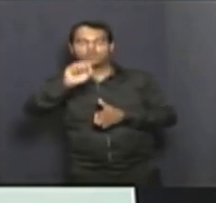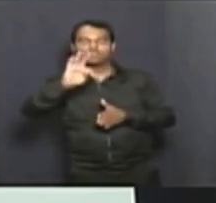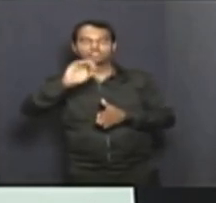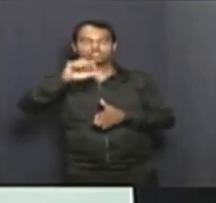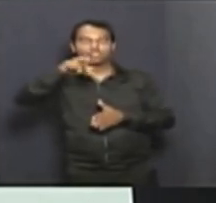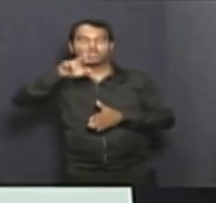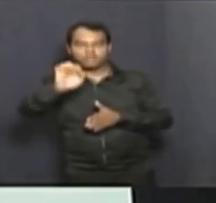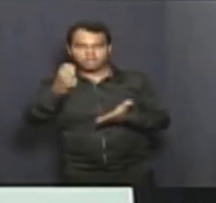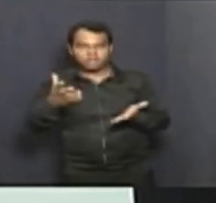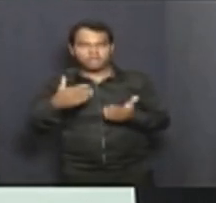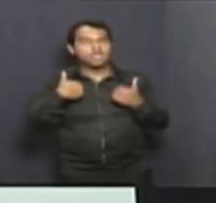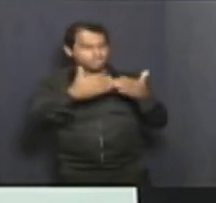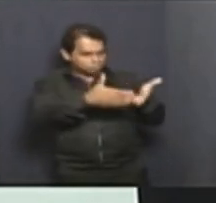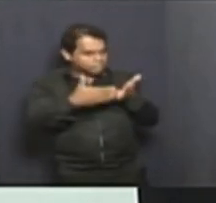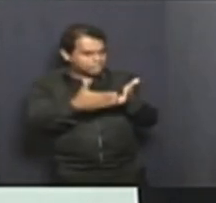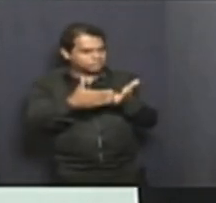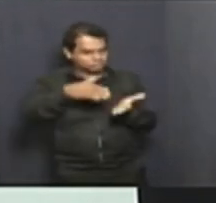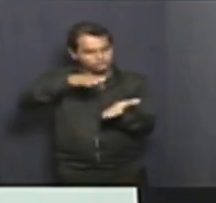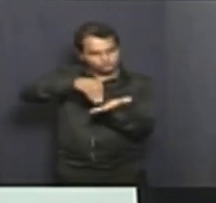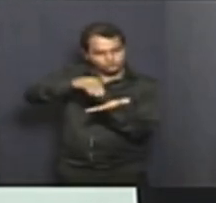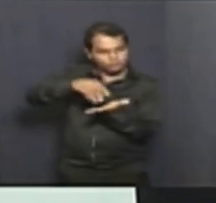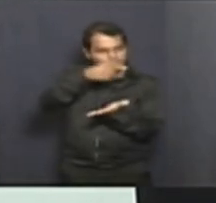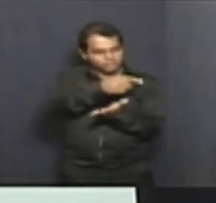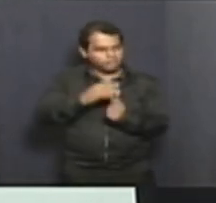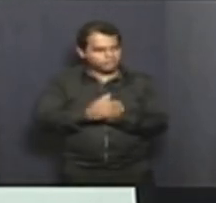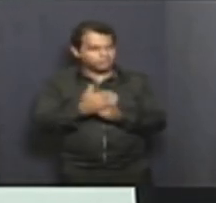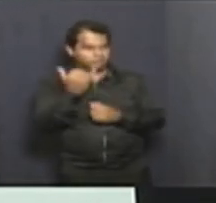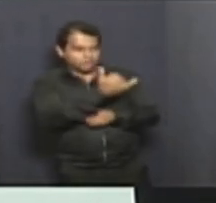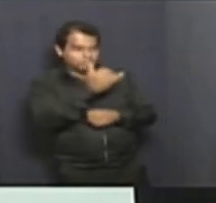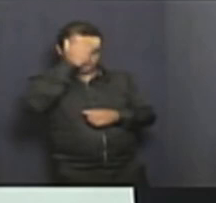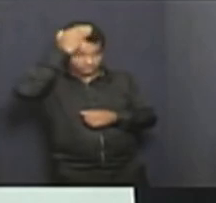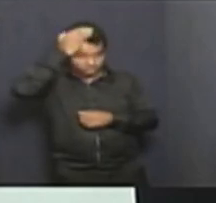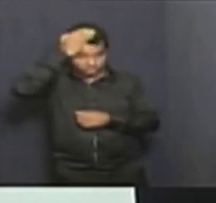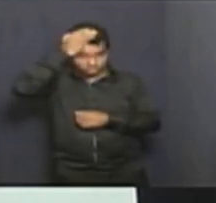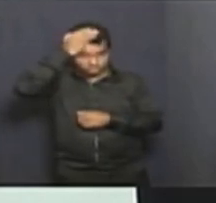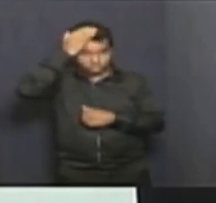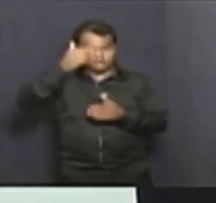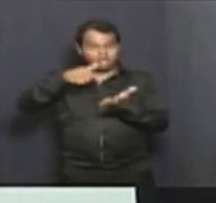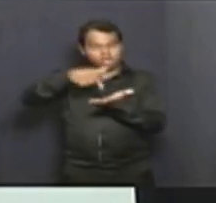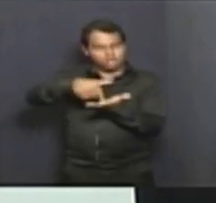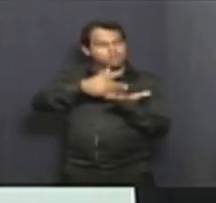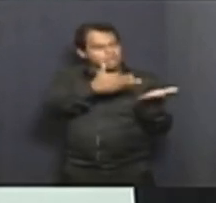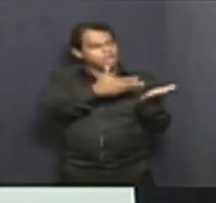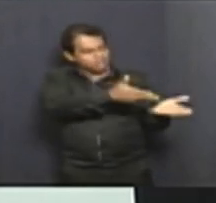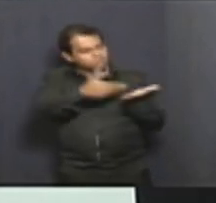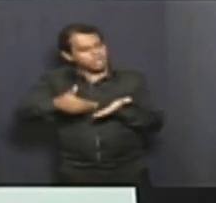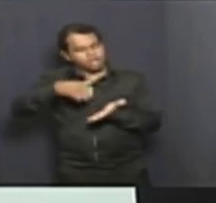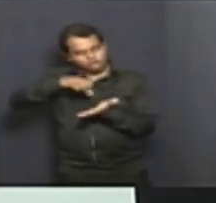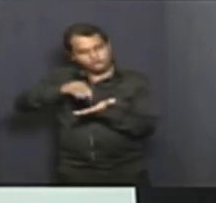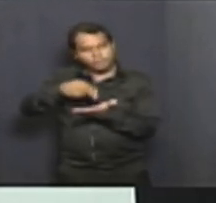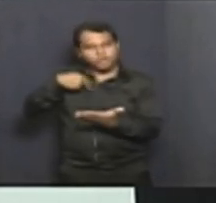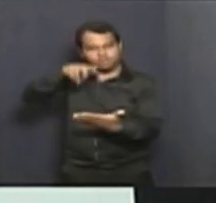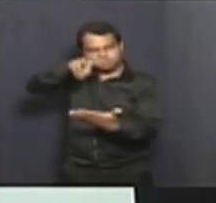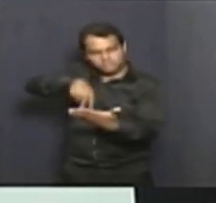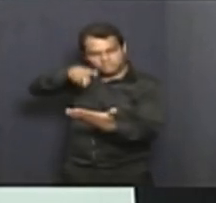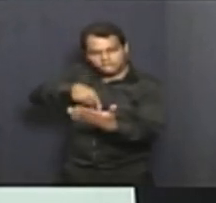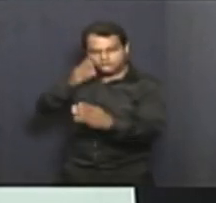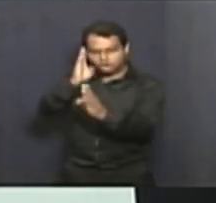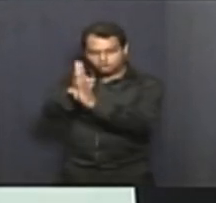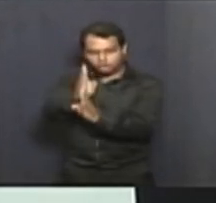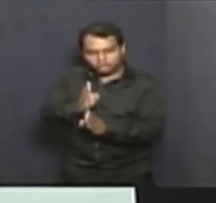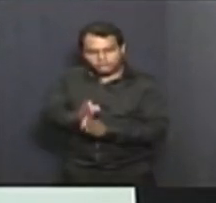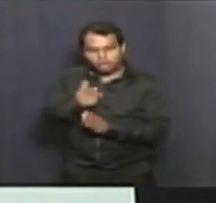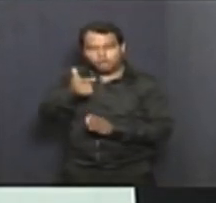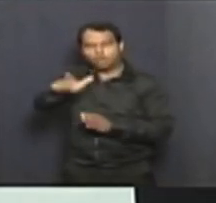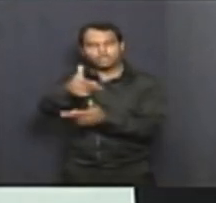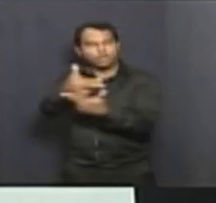desses documentos o candidato reinaldo azambuja para que eu possa fazer uma leitura e verificar outras coisas que talvez a